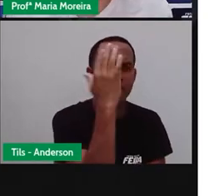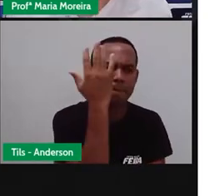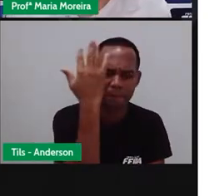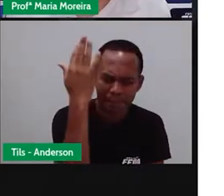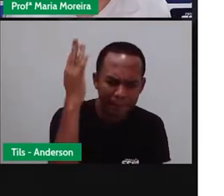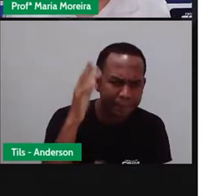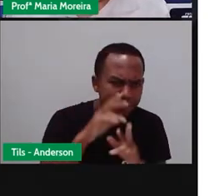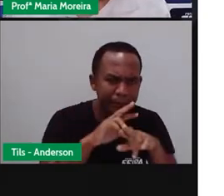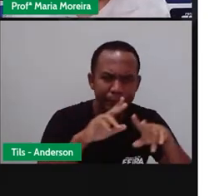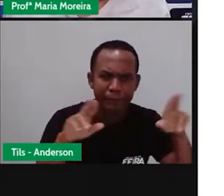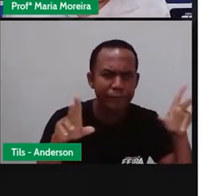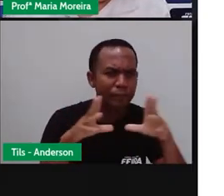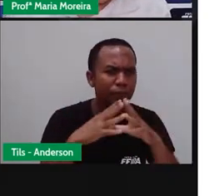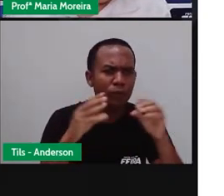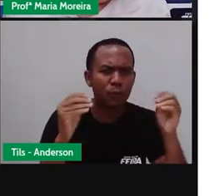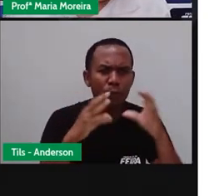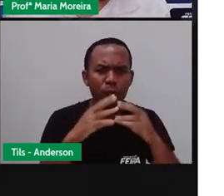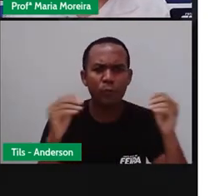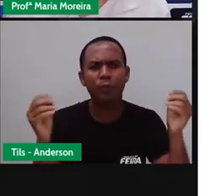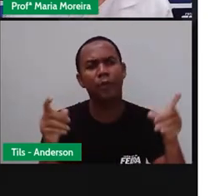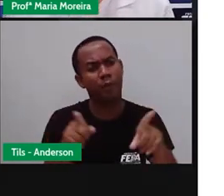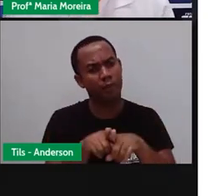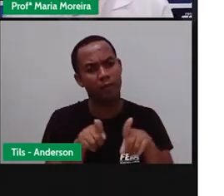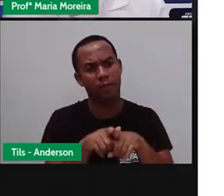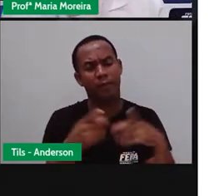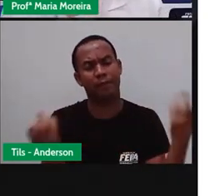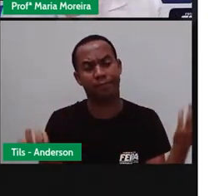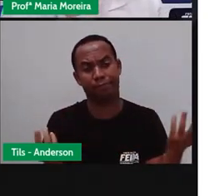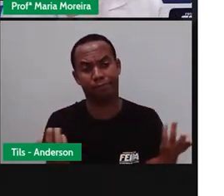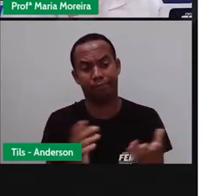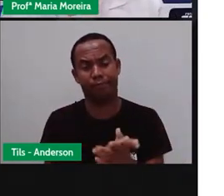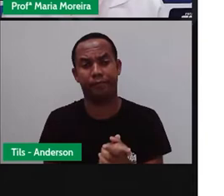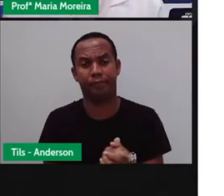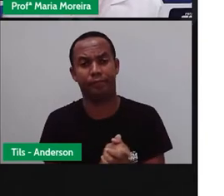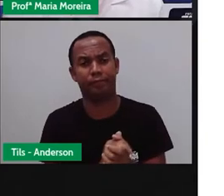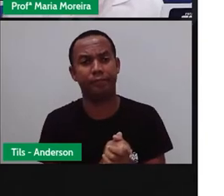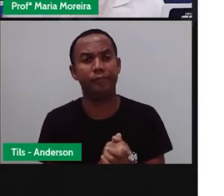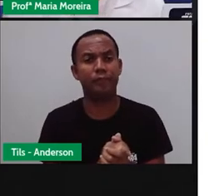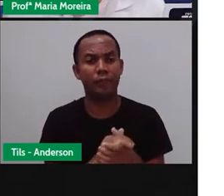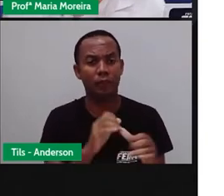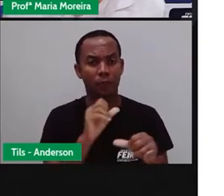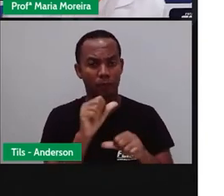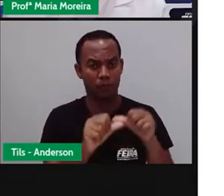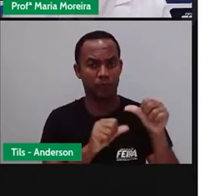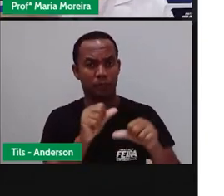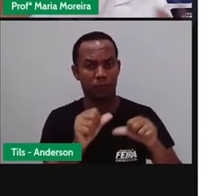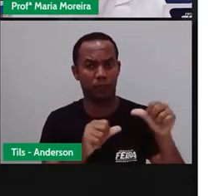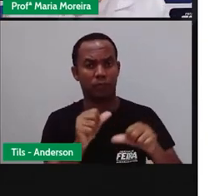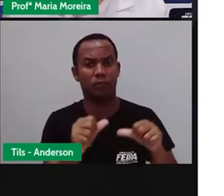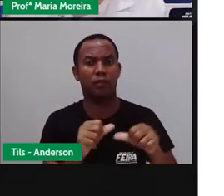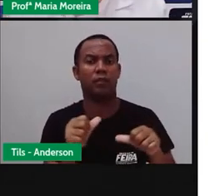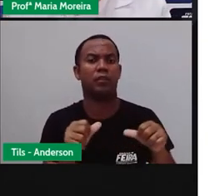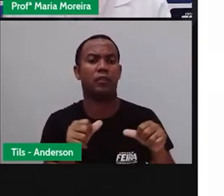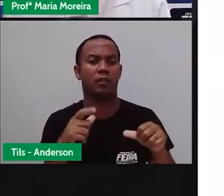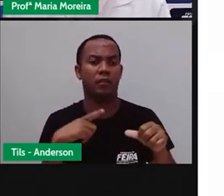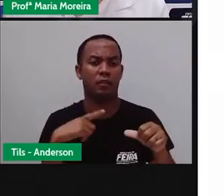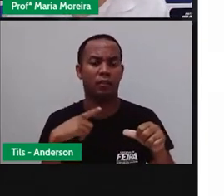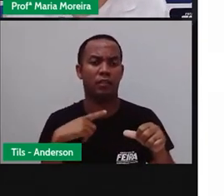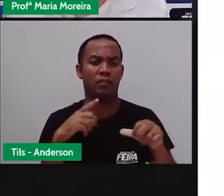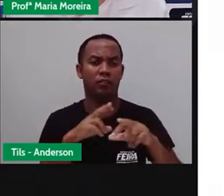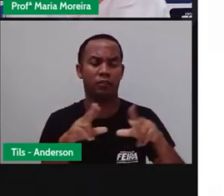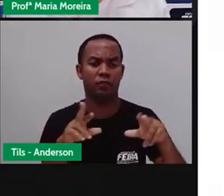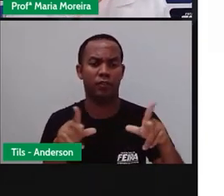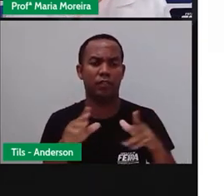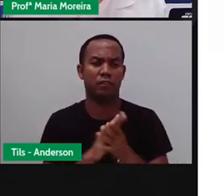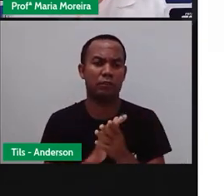plantas, porque as plantas também elas ficam extintas, tá? E dos animais, né? E as mudanças climáticas, a produção do lixo que aumenta, o